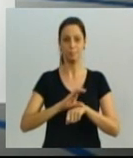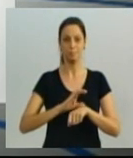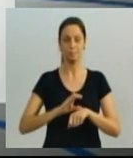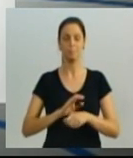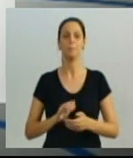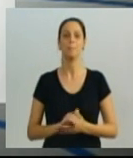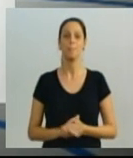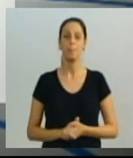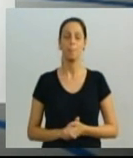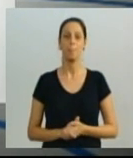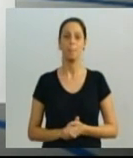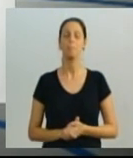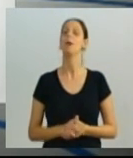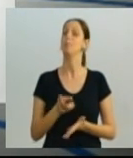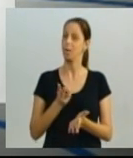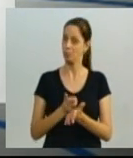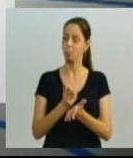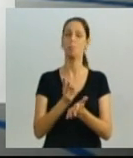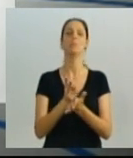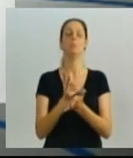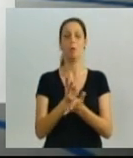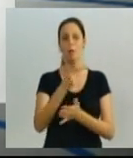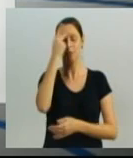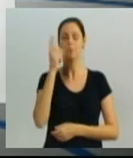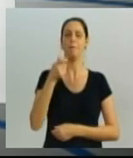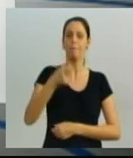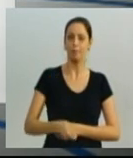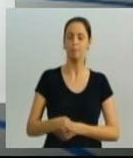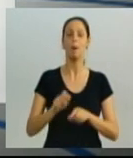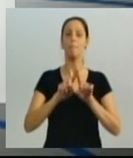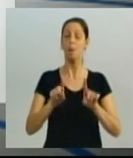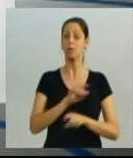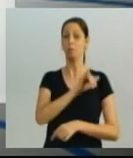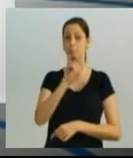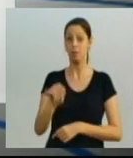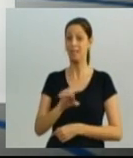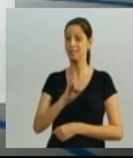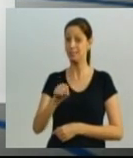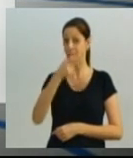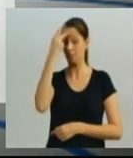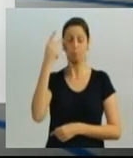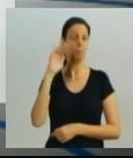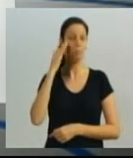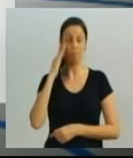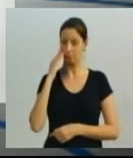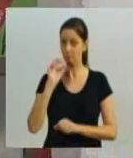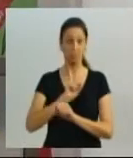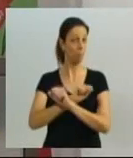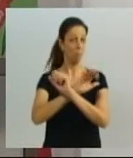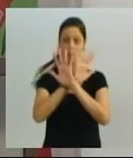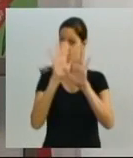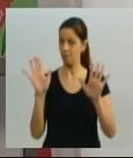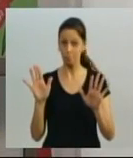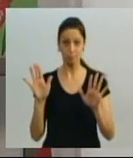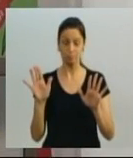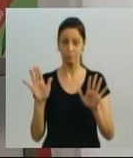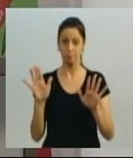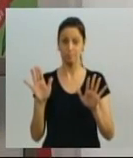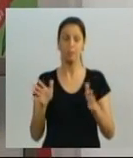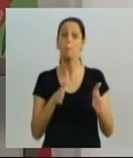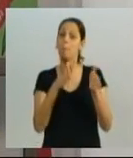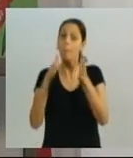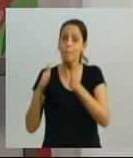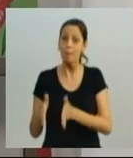Ele vai continuar fazendo essa afirmação, e eu vou dizer, para quem não se apercebeu ainda, de que uma parte